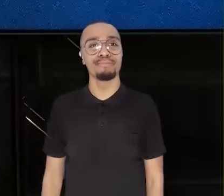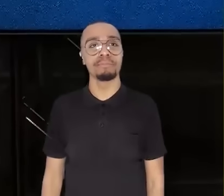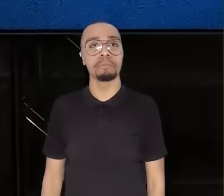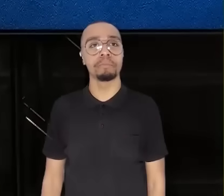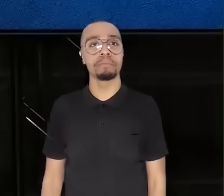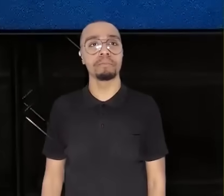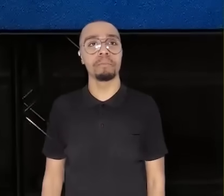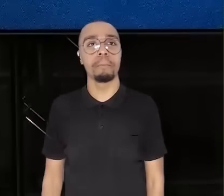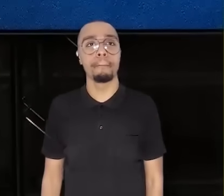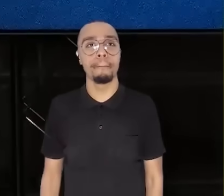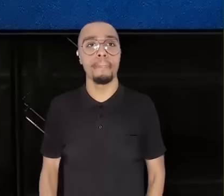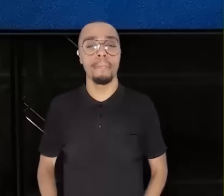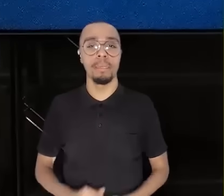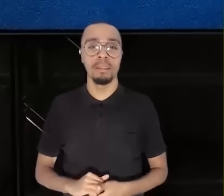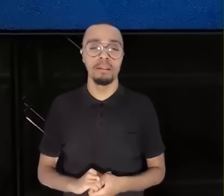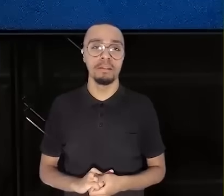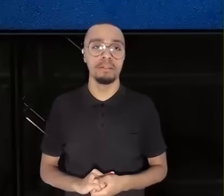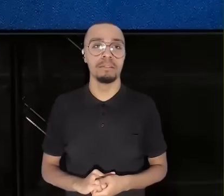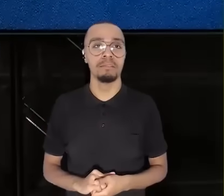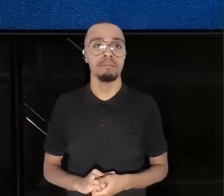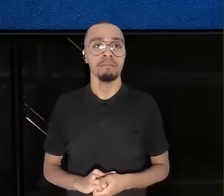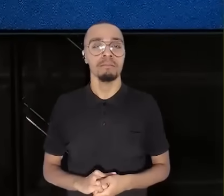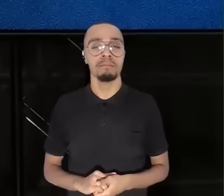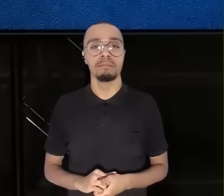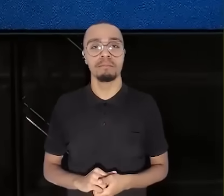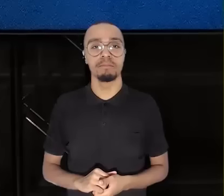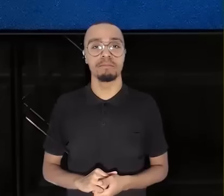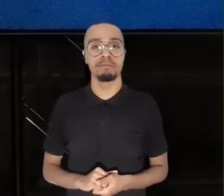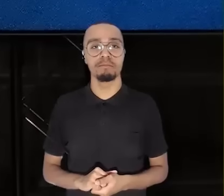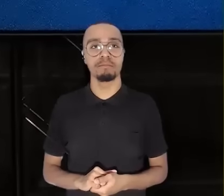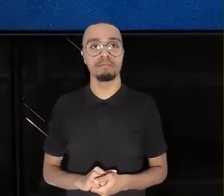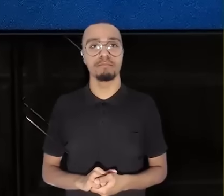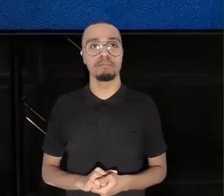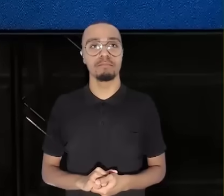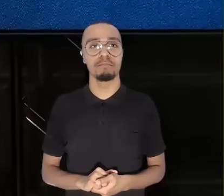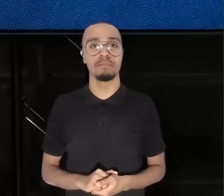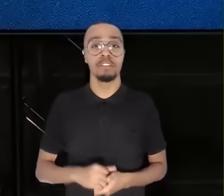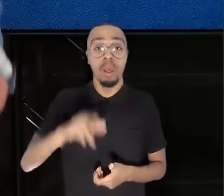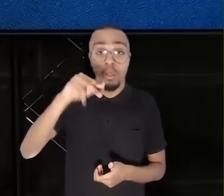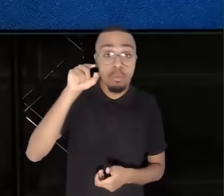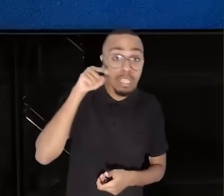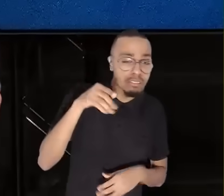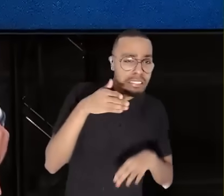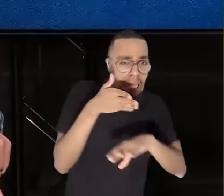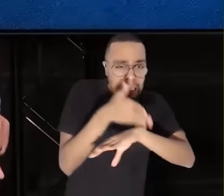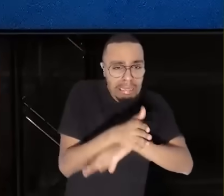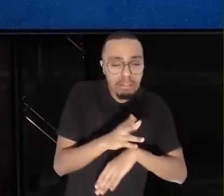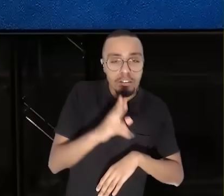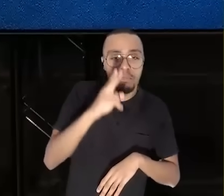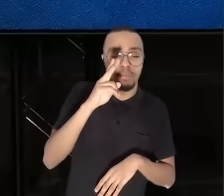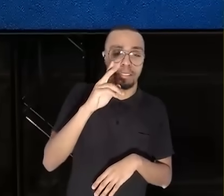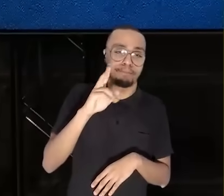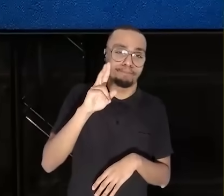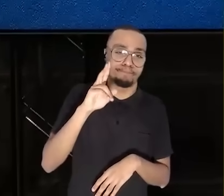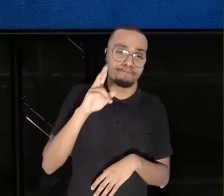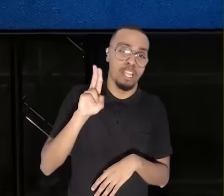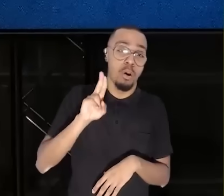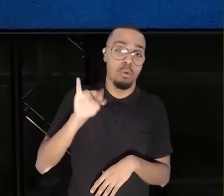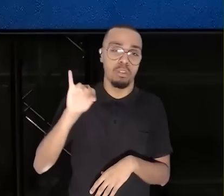num tribunal? Eu sou o juiz. Você nunca entrou numa UTI? Eu sou o